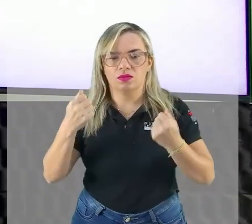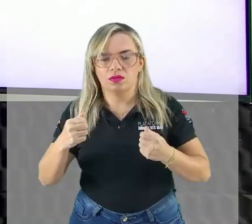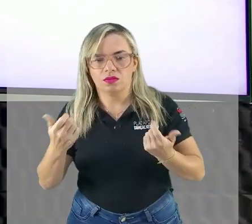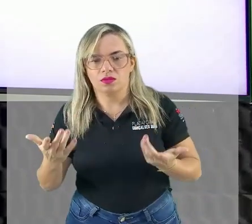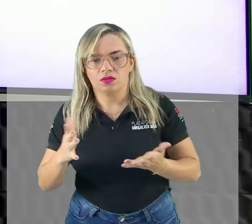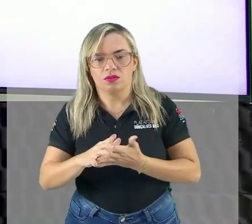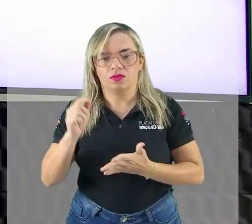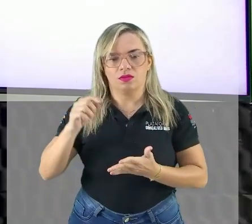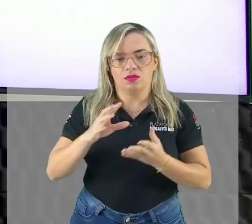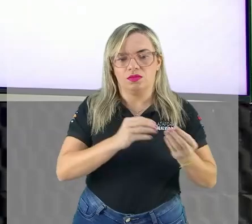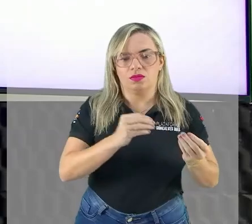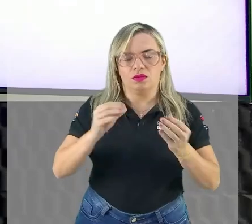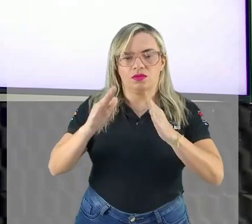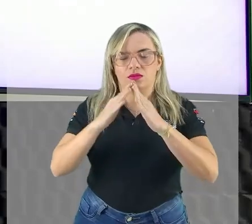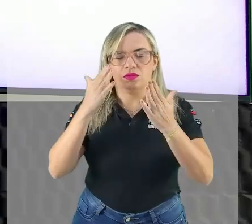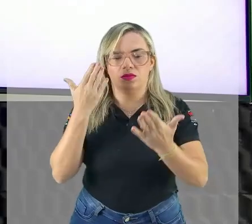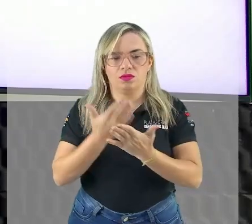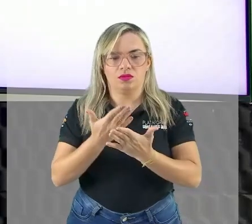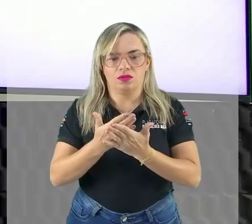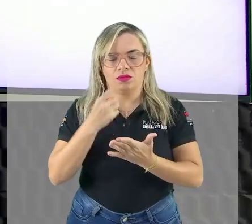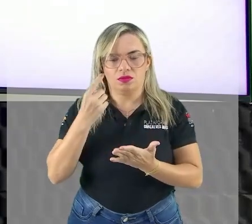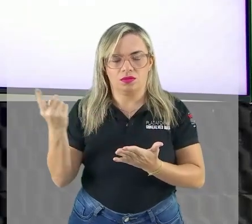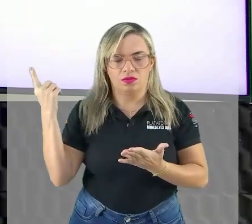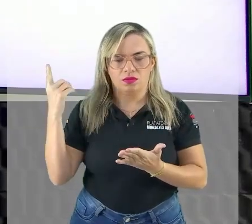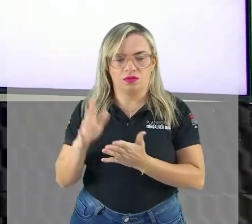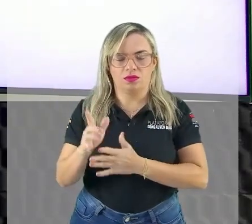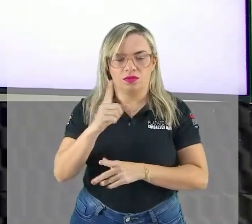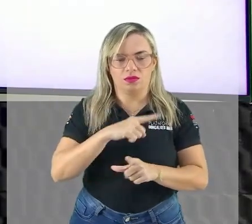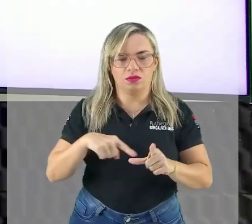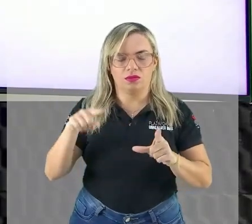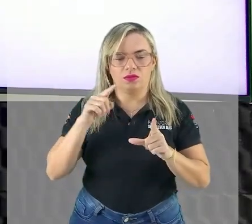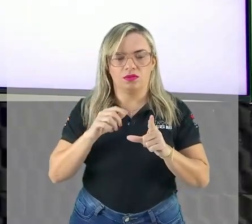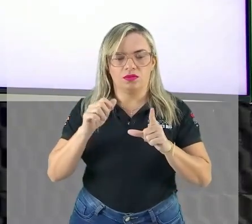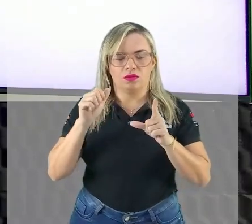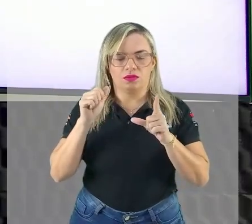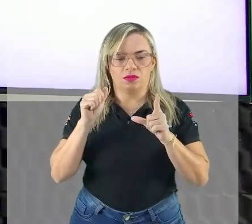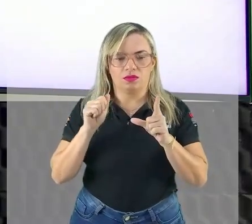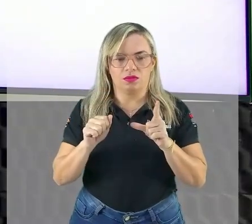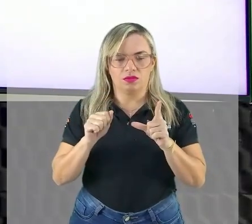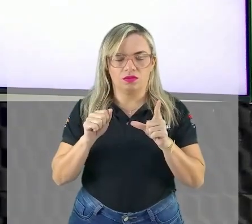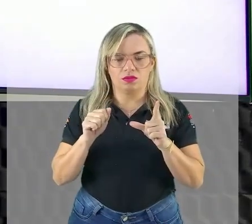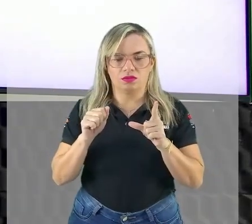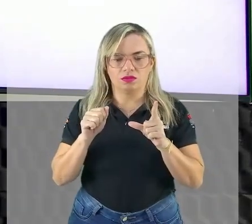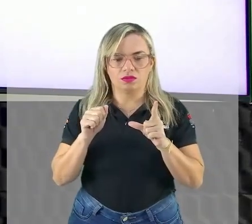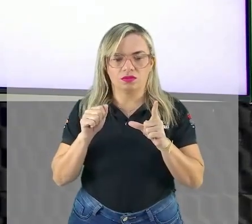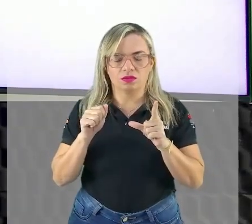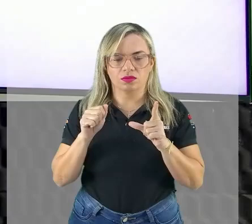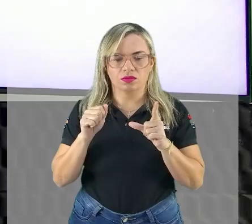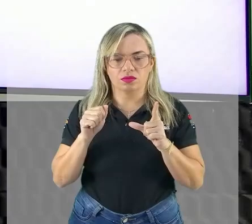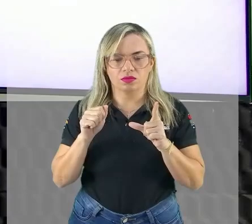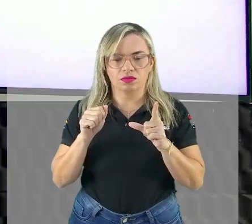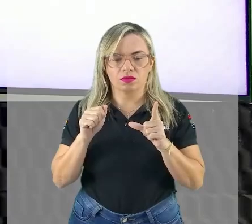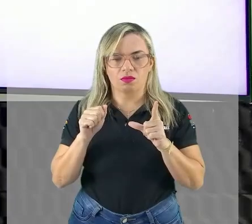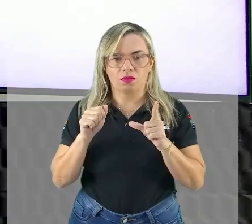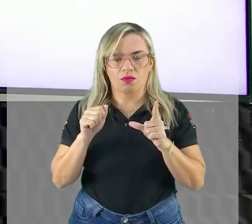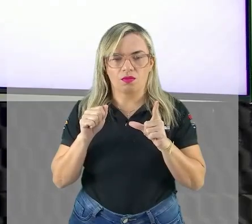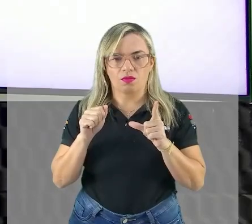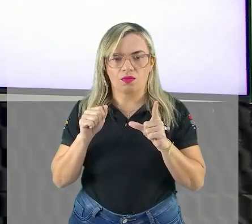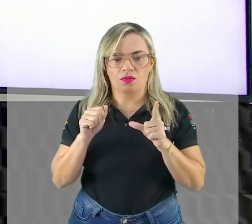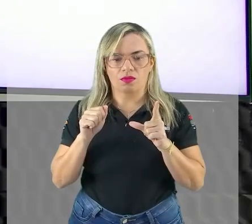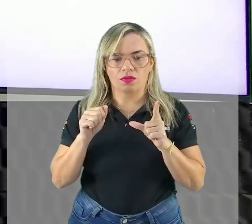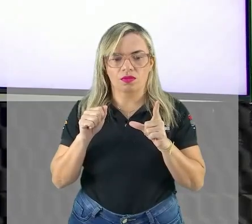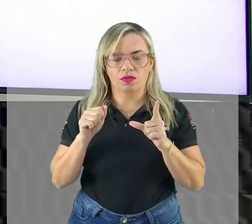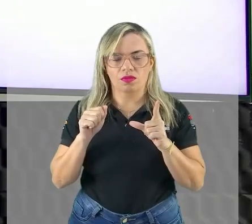né? A escola deve dar essas condições a ele de. Quais são essas condições? Alternativa A, de dar sentido ao